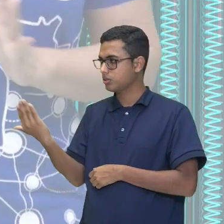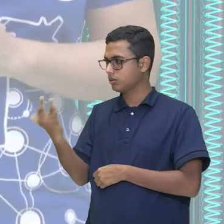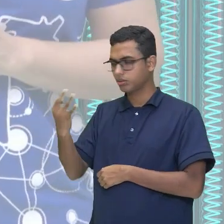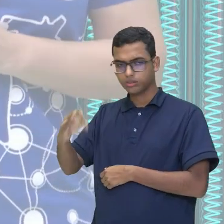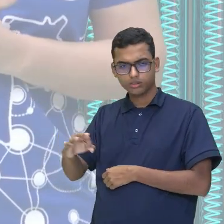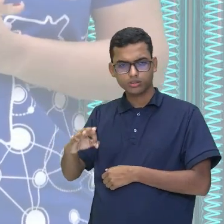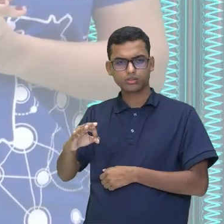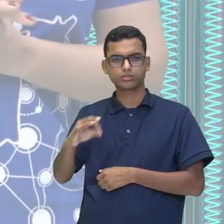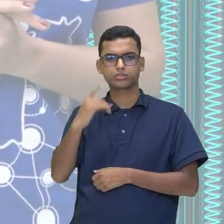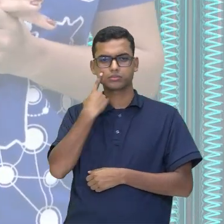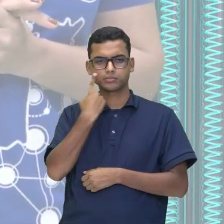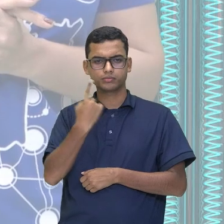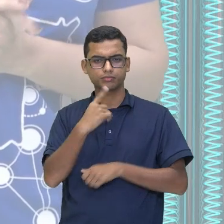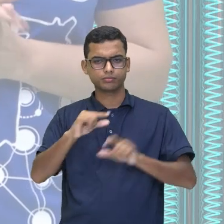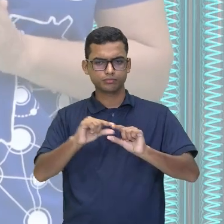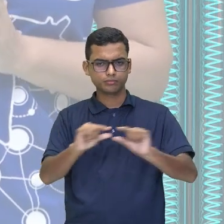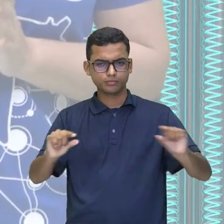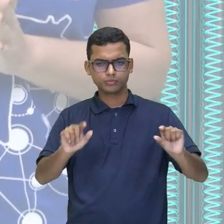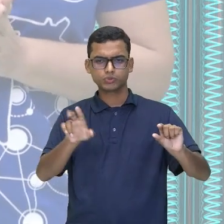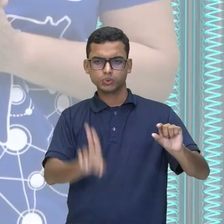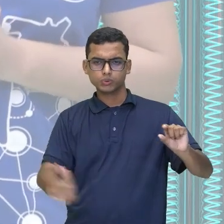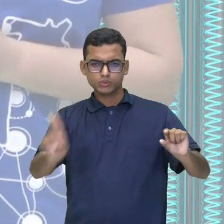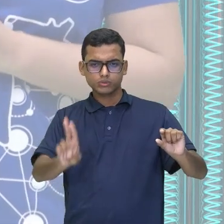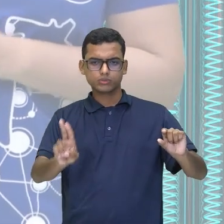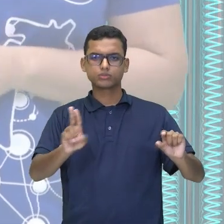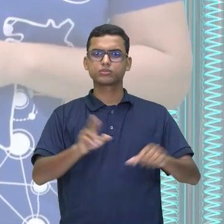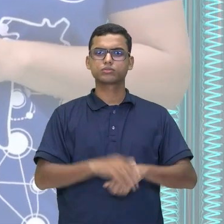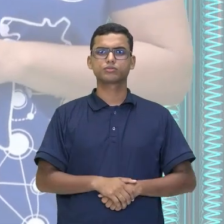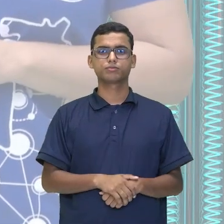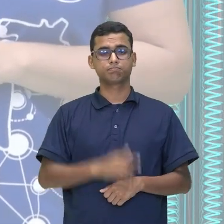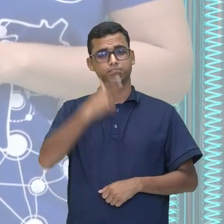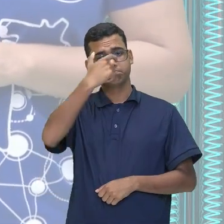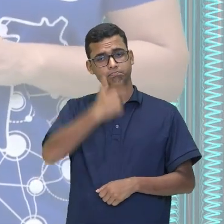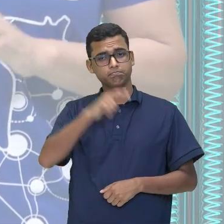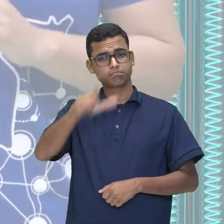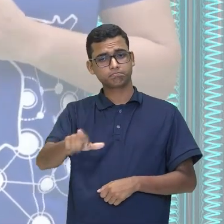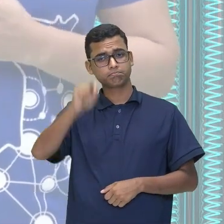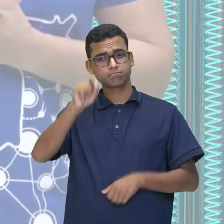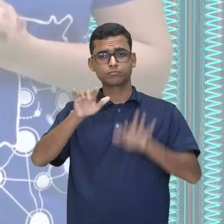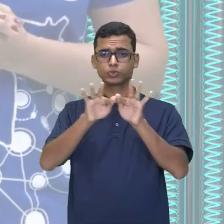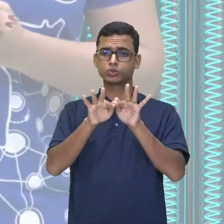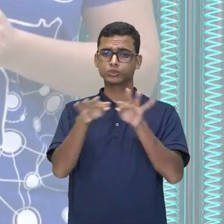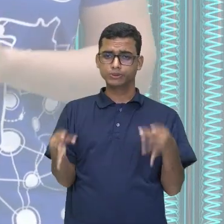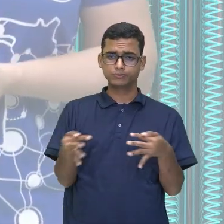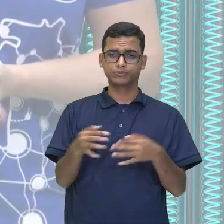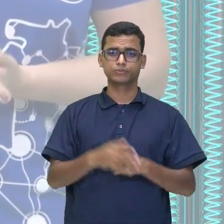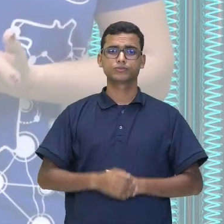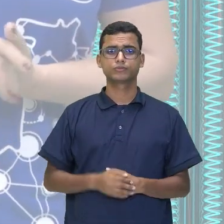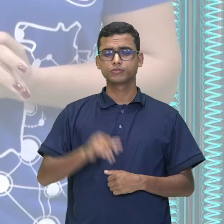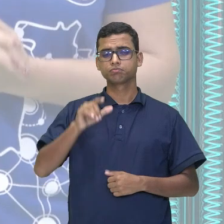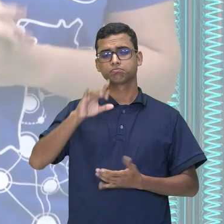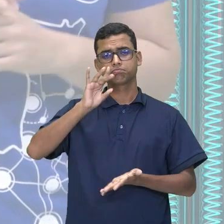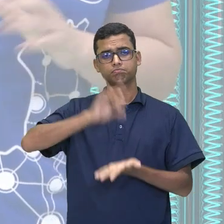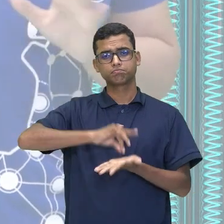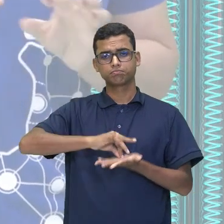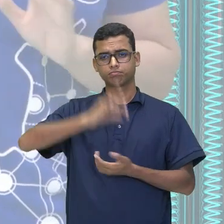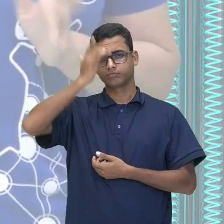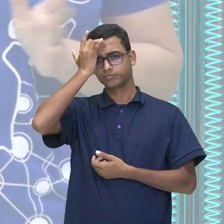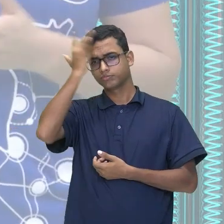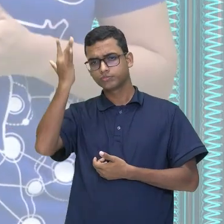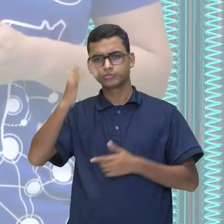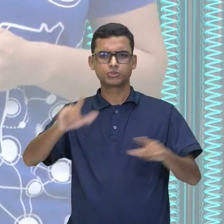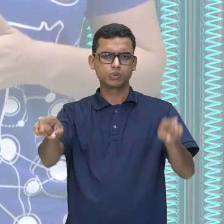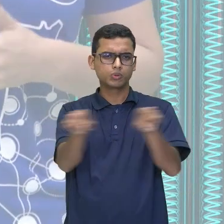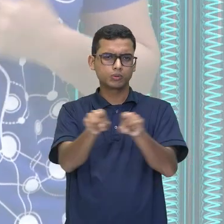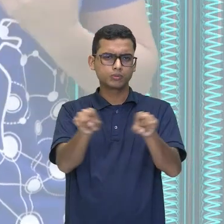maneiras diferentes de usar. Eu prefiro, como eu disse para vocês, a forma mais simples, né? Que é mais fácil também. Mas aí vocês